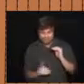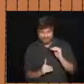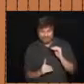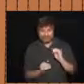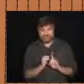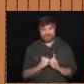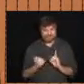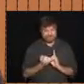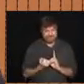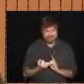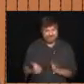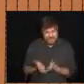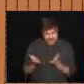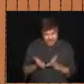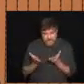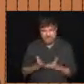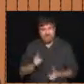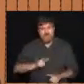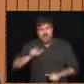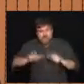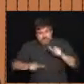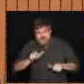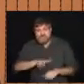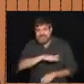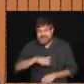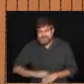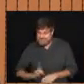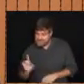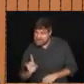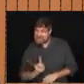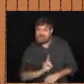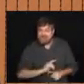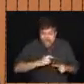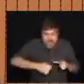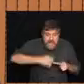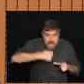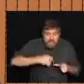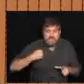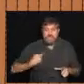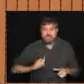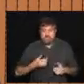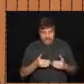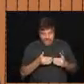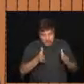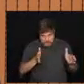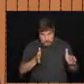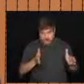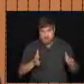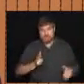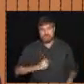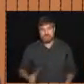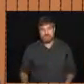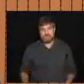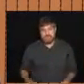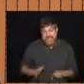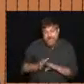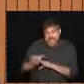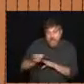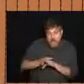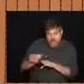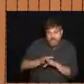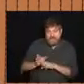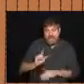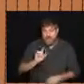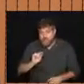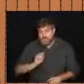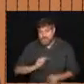vulnerabilidade, muitas delas que vão lá para se alimentar, nós vamos manter abertos, com a recomendação